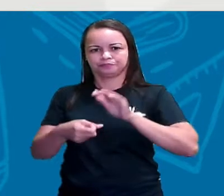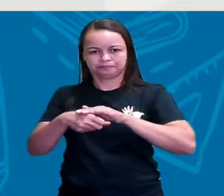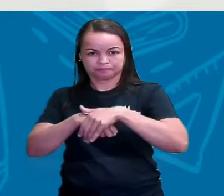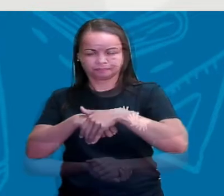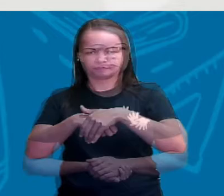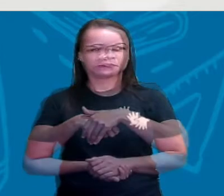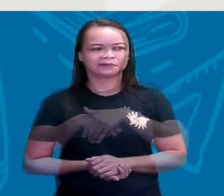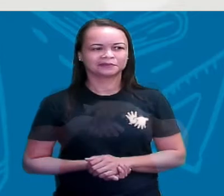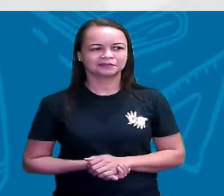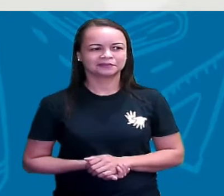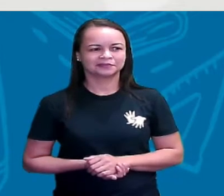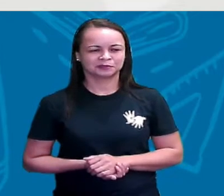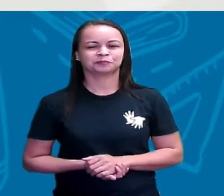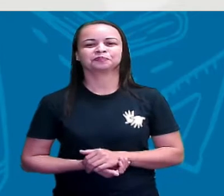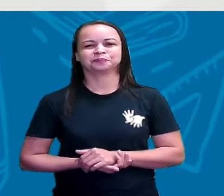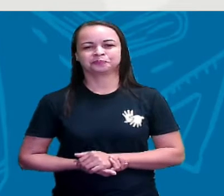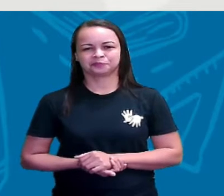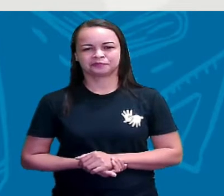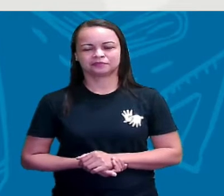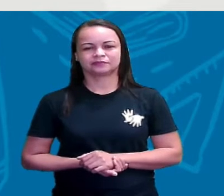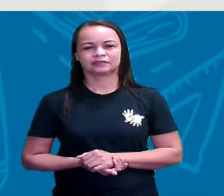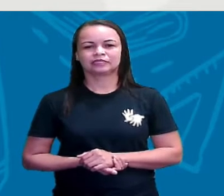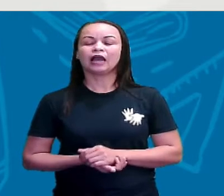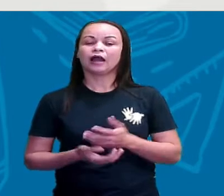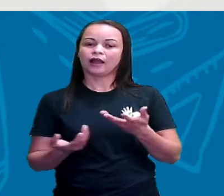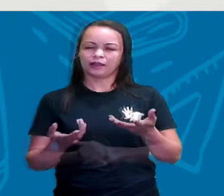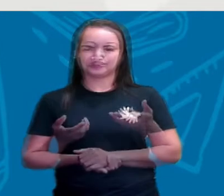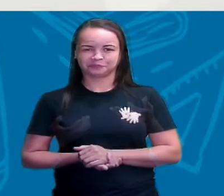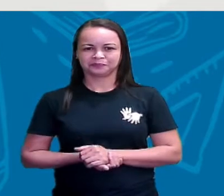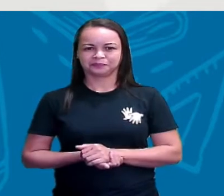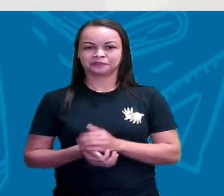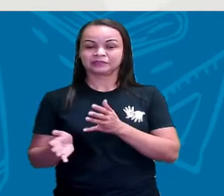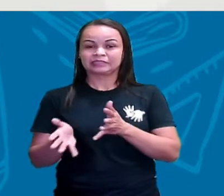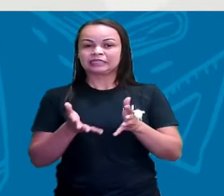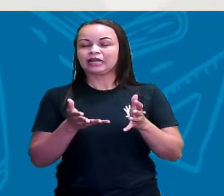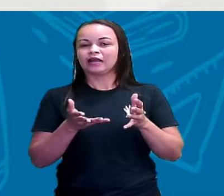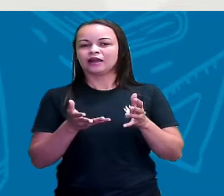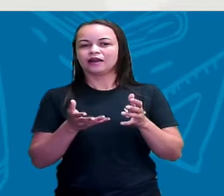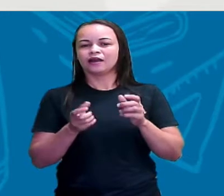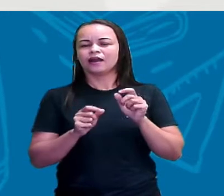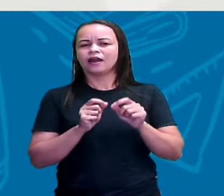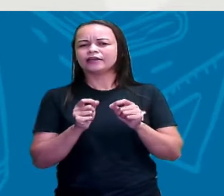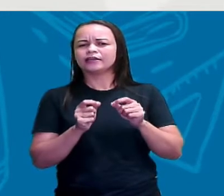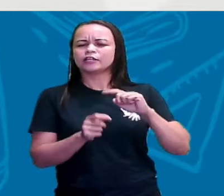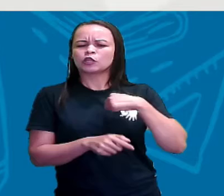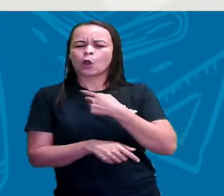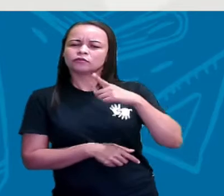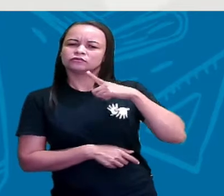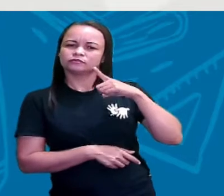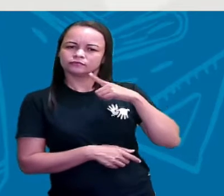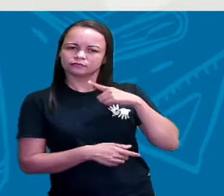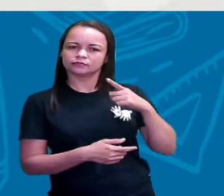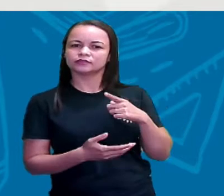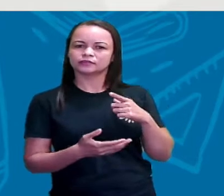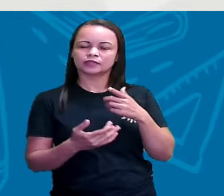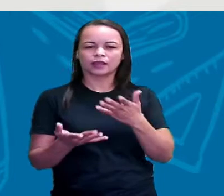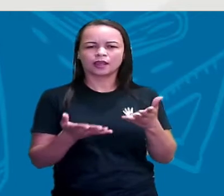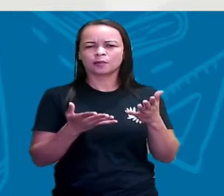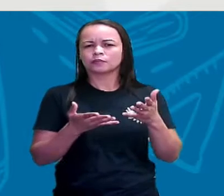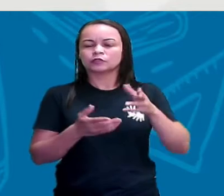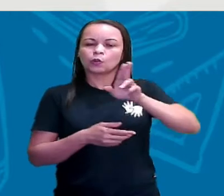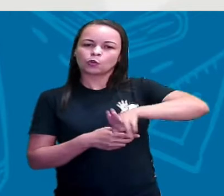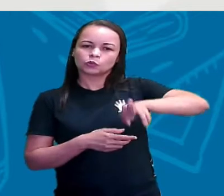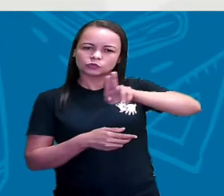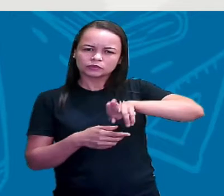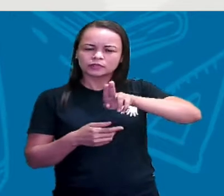frases? E aí, ó, consolidou aí o passado simples. E aí nós temos a outra frase, utilizando